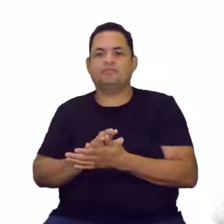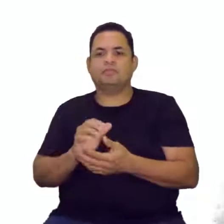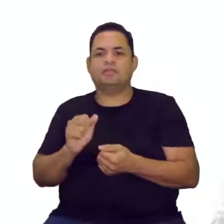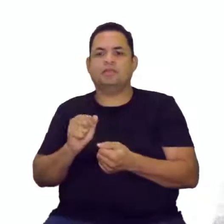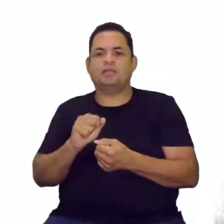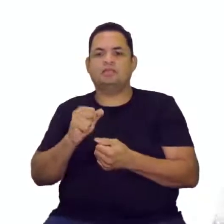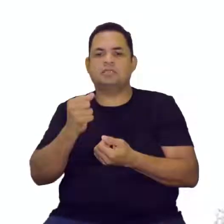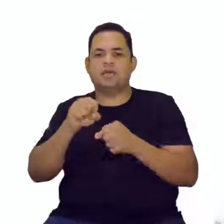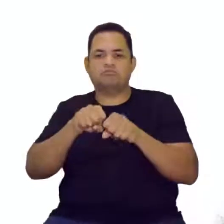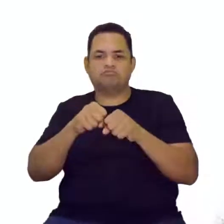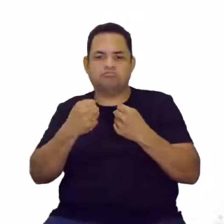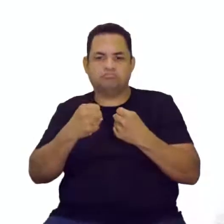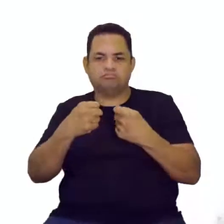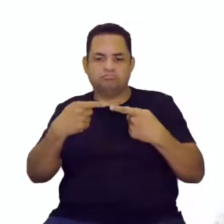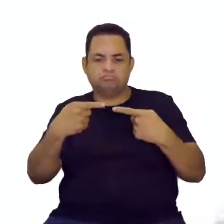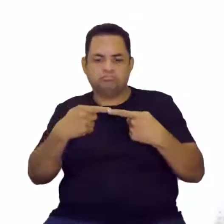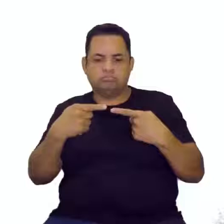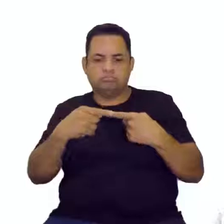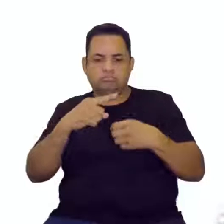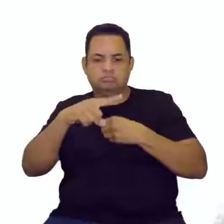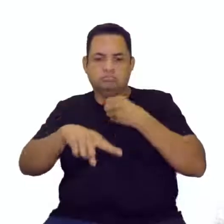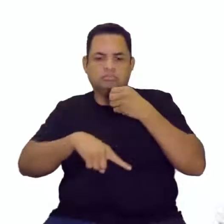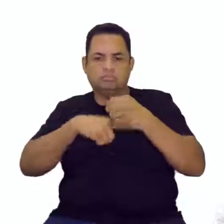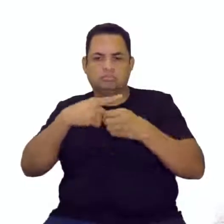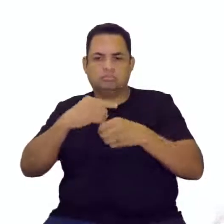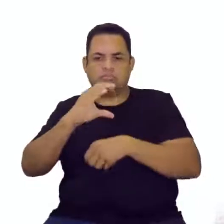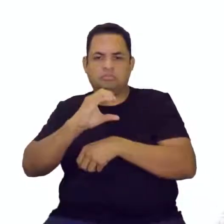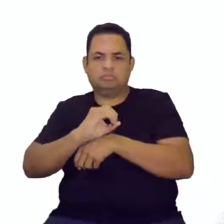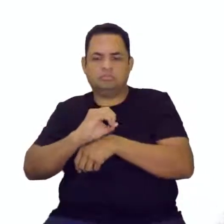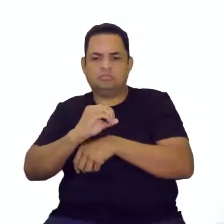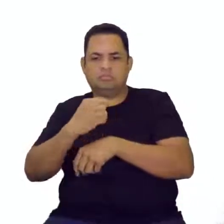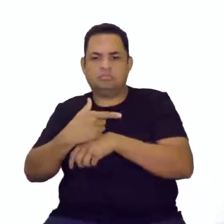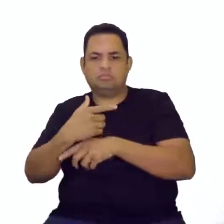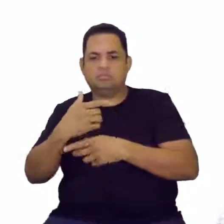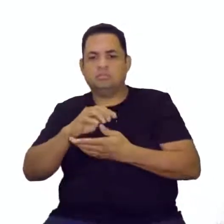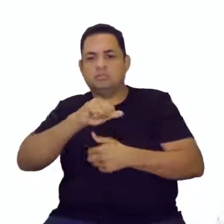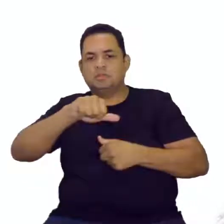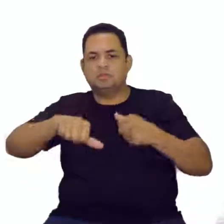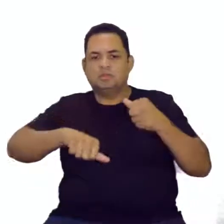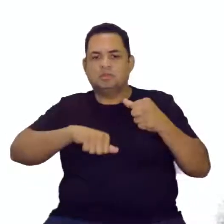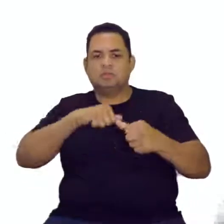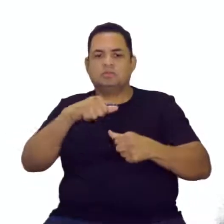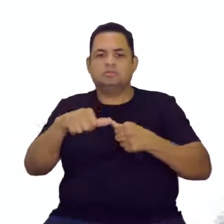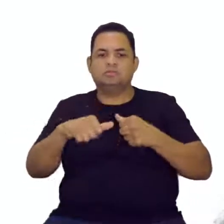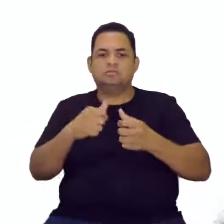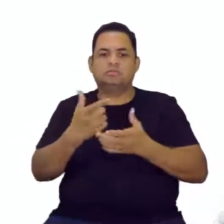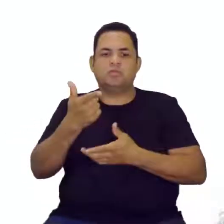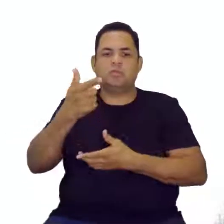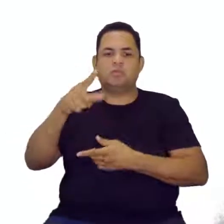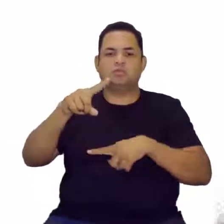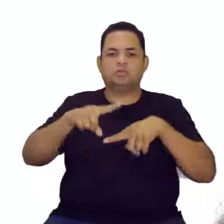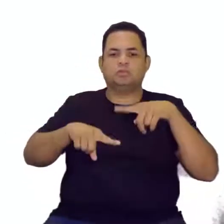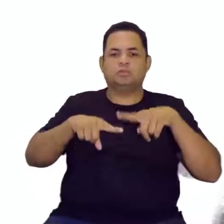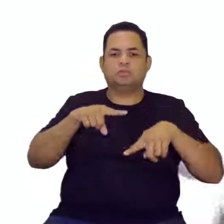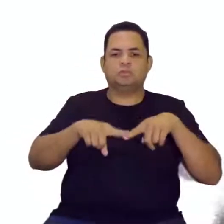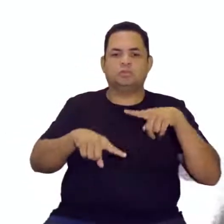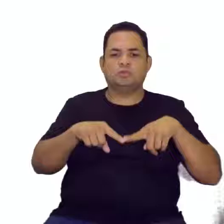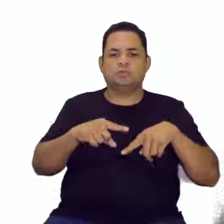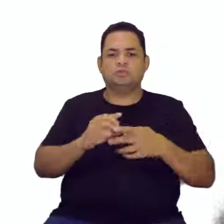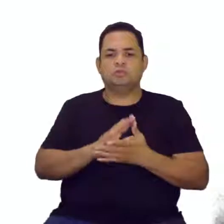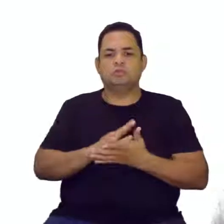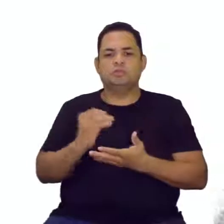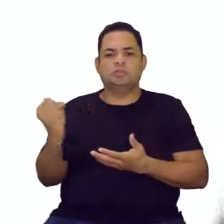a quebra da ligação entre os átomos de oxigênio, produzindo um outro produto, uma